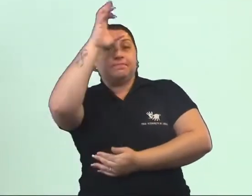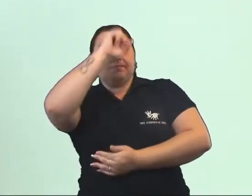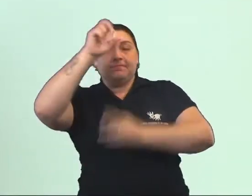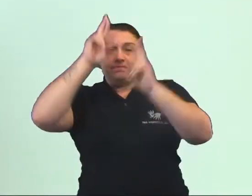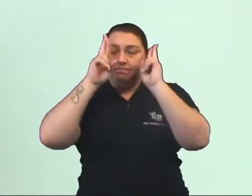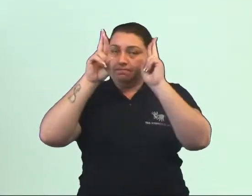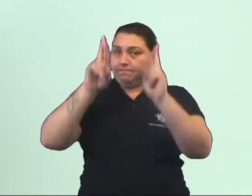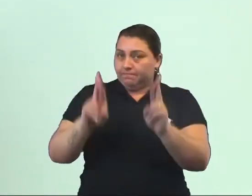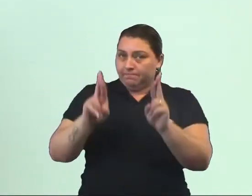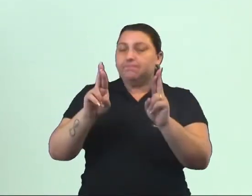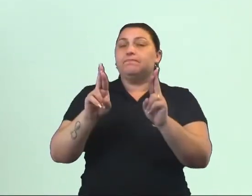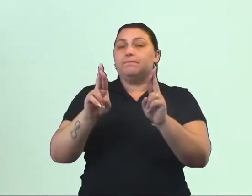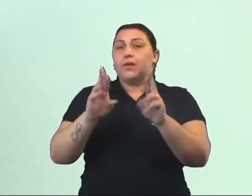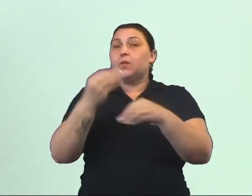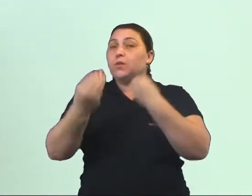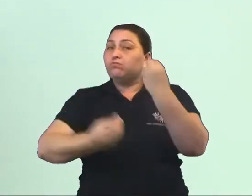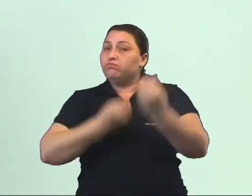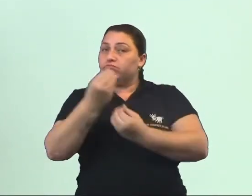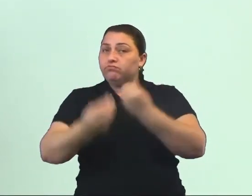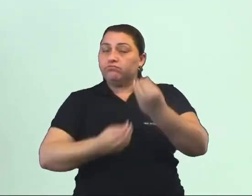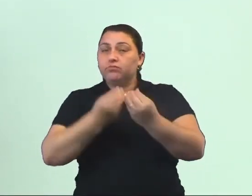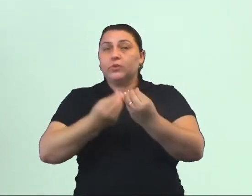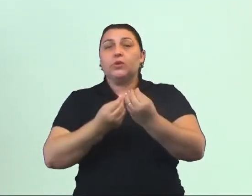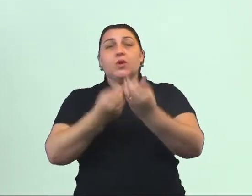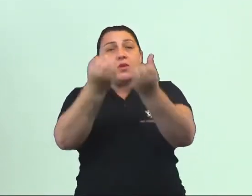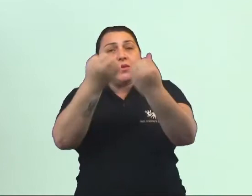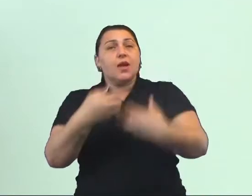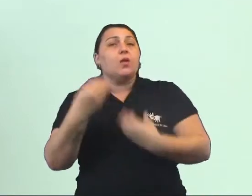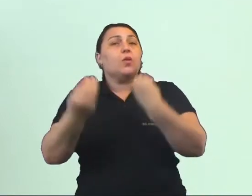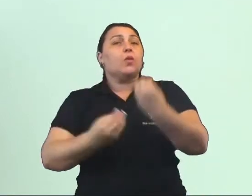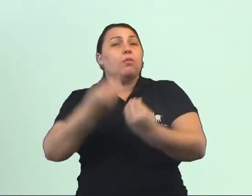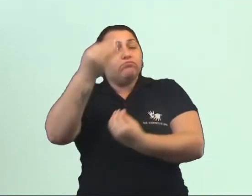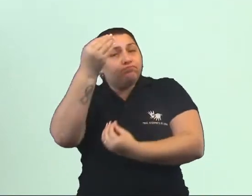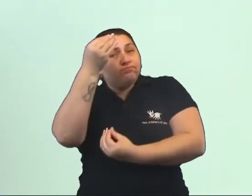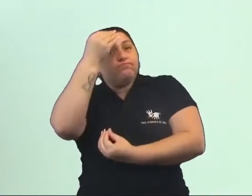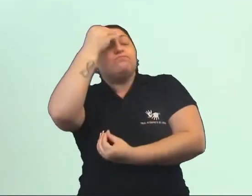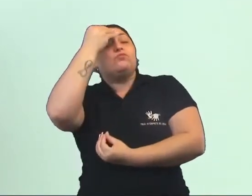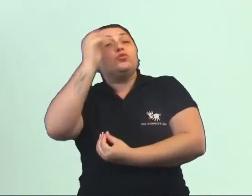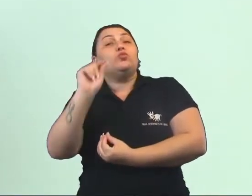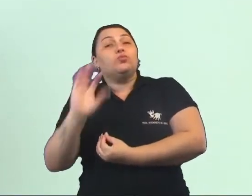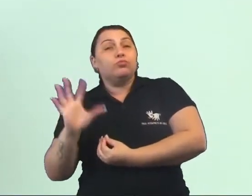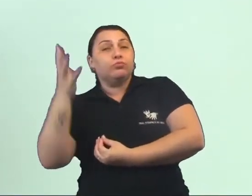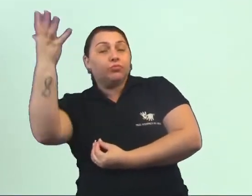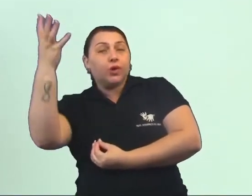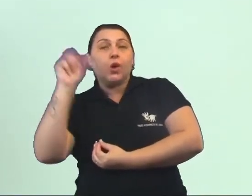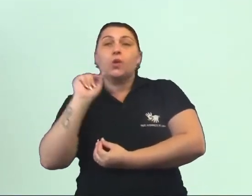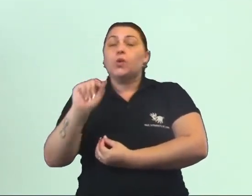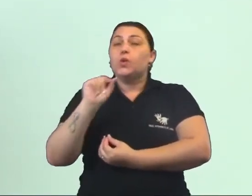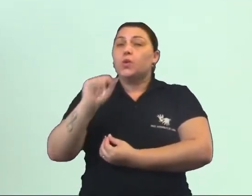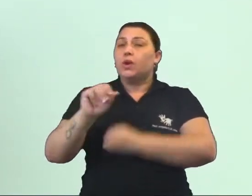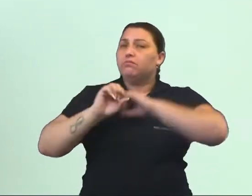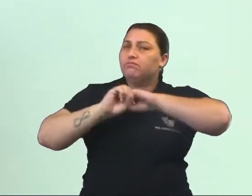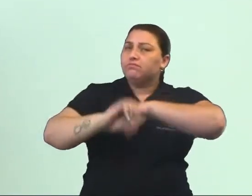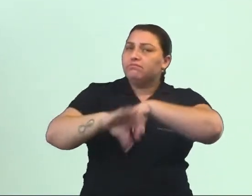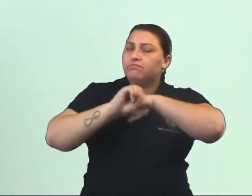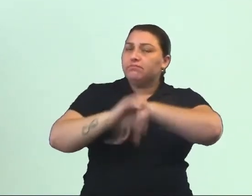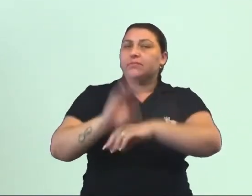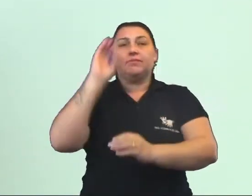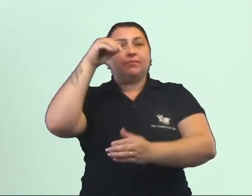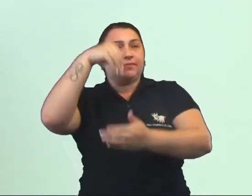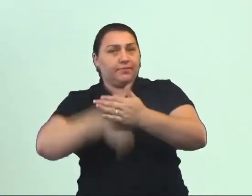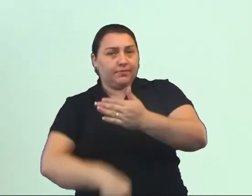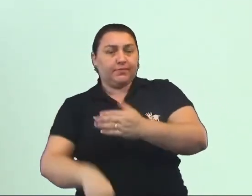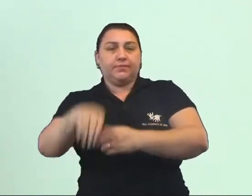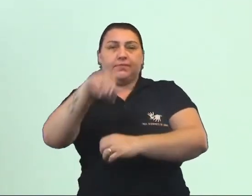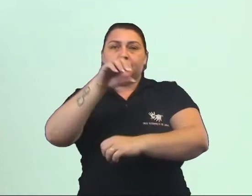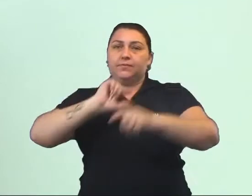a respeitar. Então, como é que eu vou definir o que é memória, o que é acontecimento e o que é ensinamento dentro